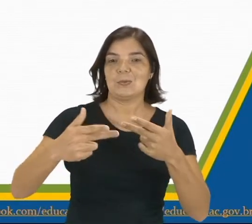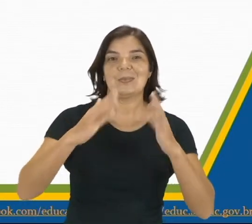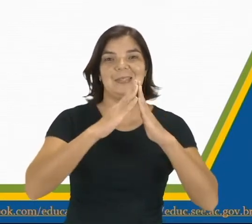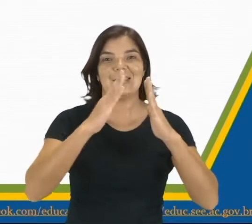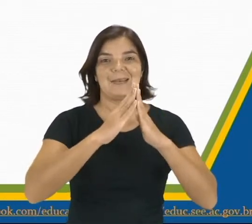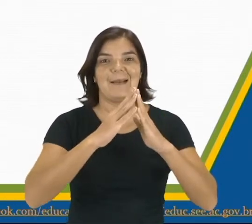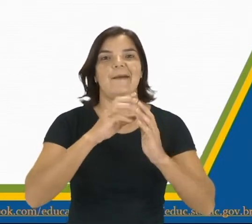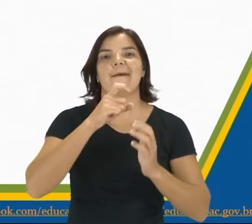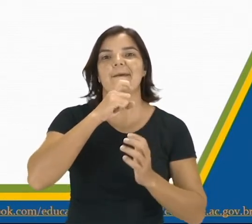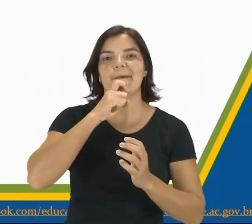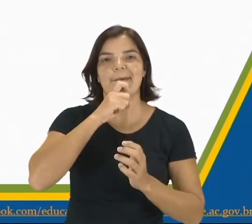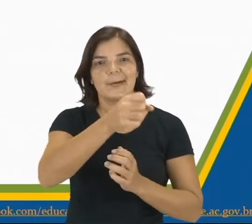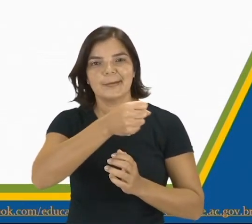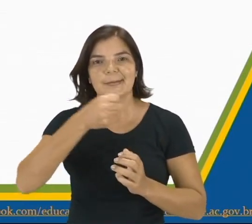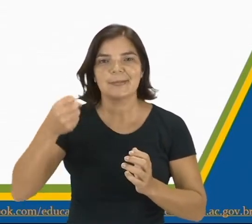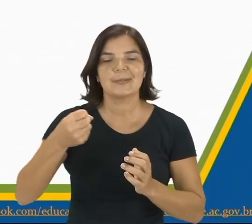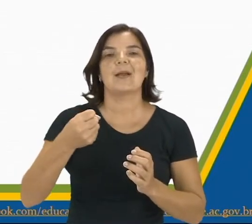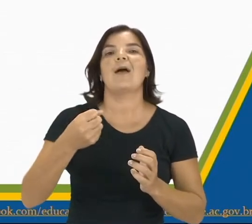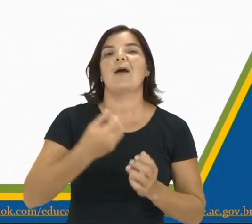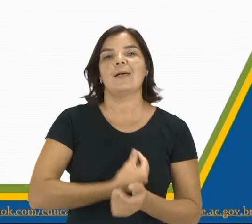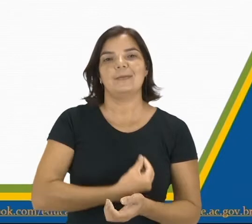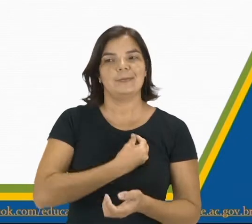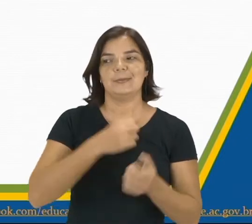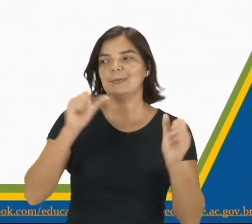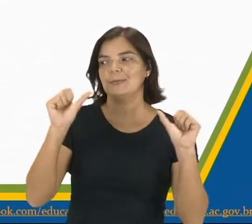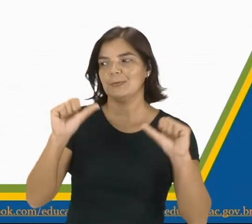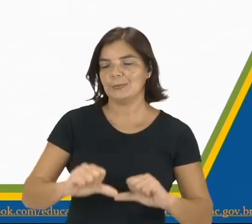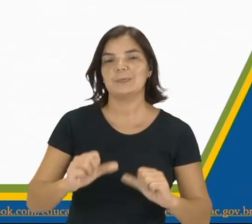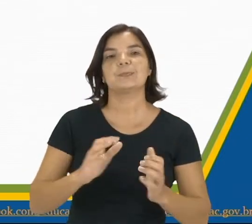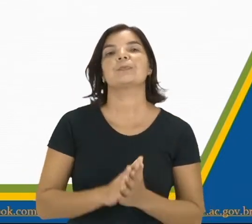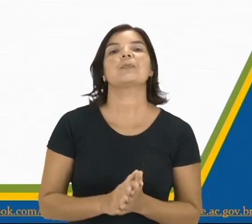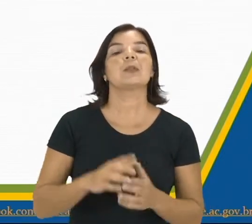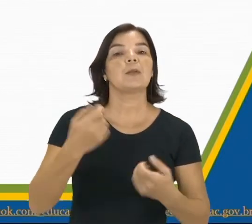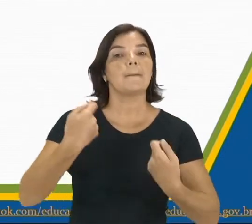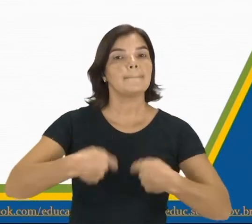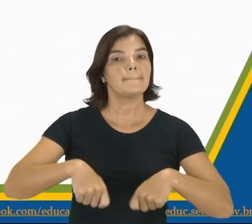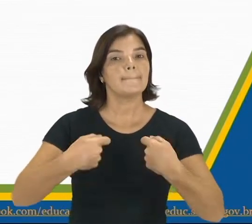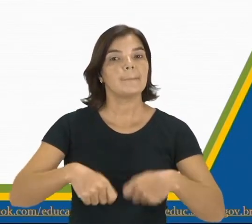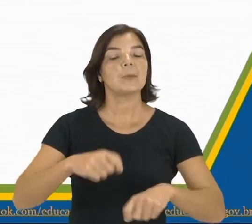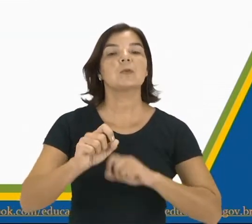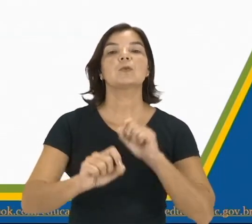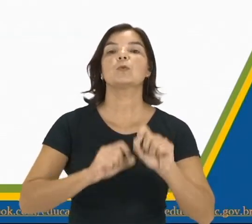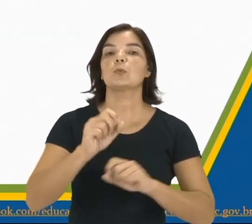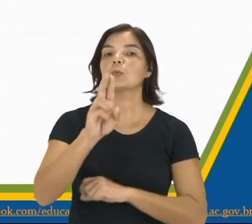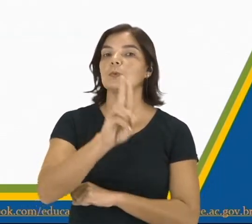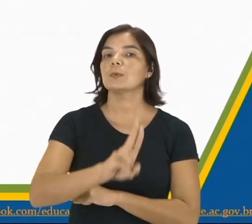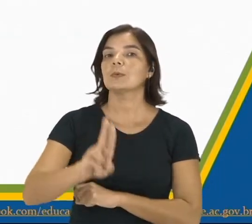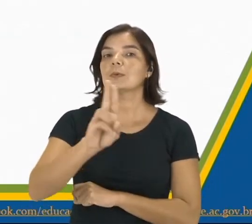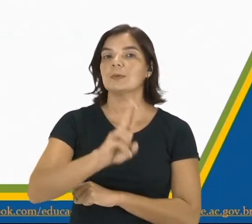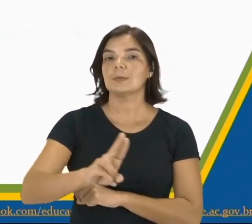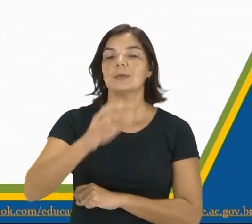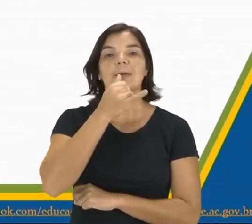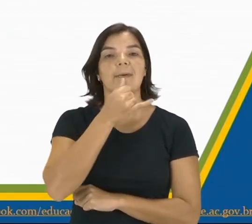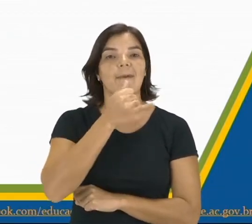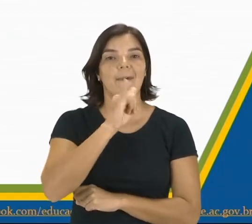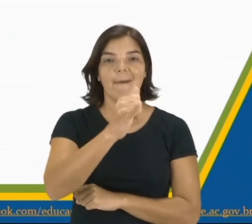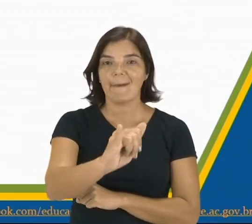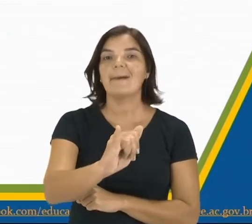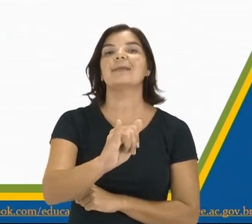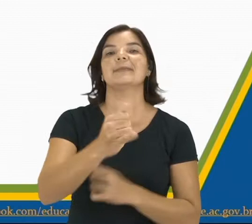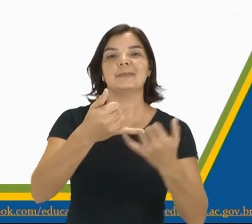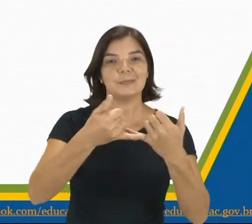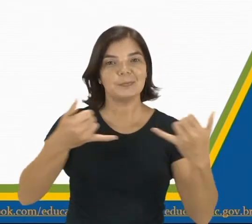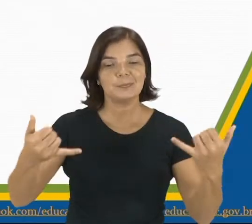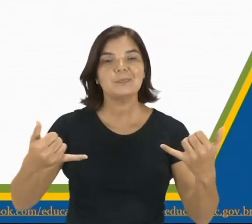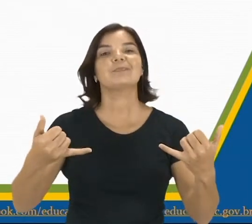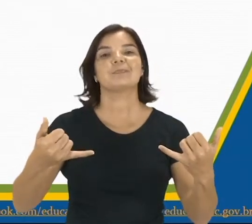casa. A vida seria um caos, não é verdade? Então nós dependemos do uso da energia elétrica